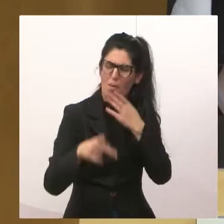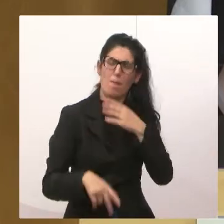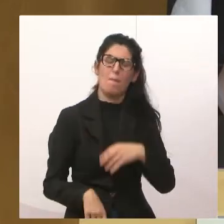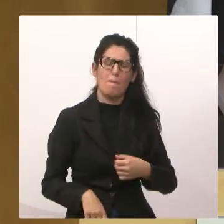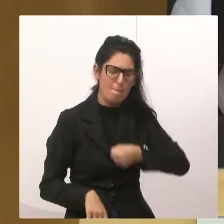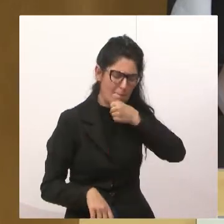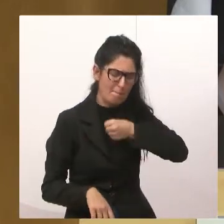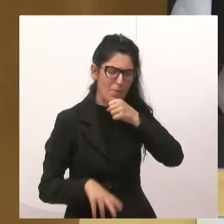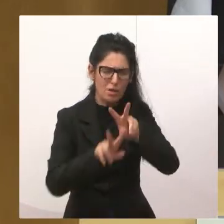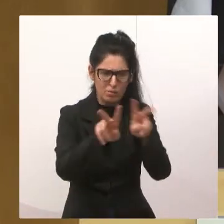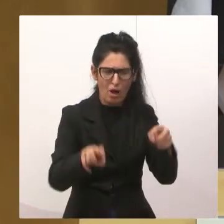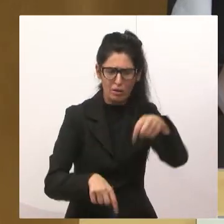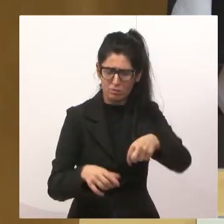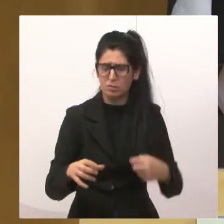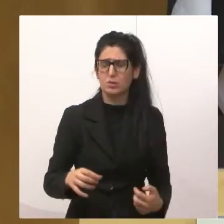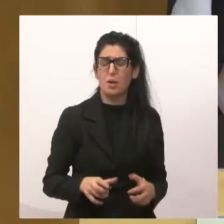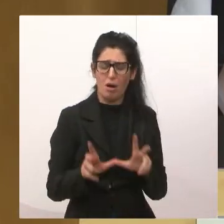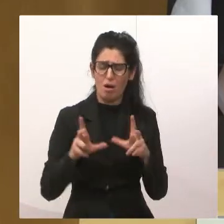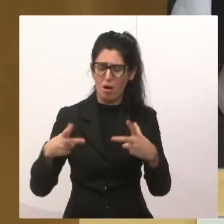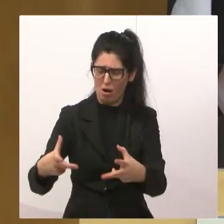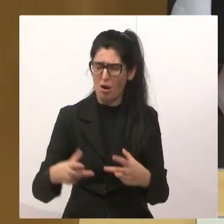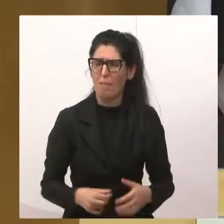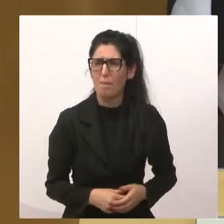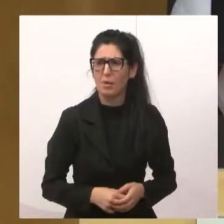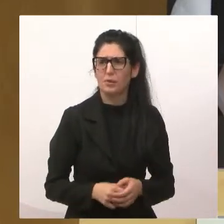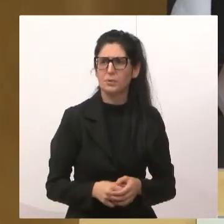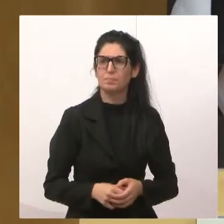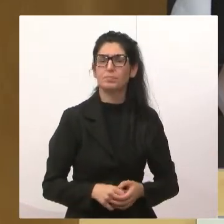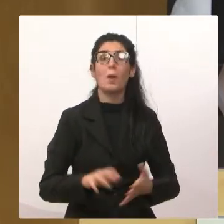Municipal podendo colocar em prática essa que foi a